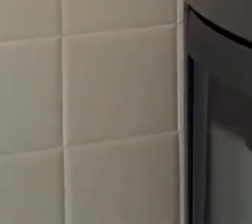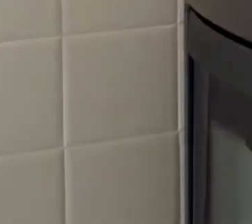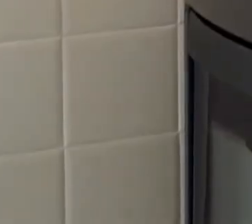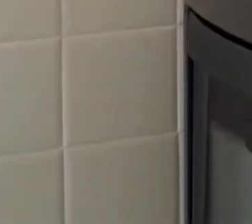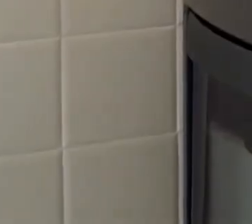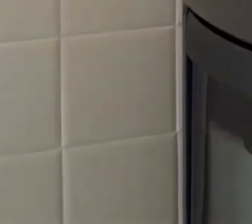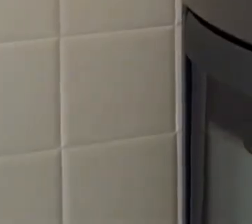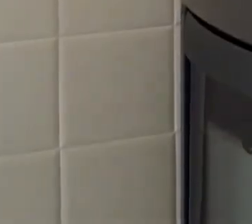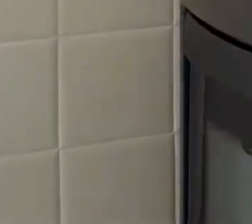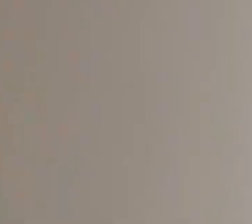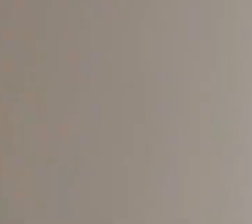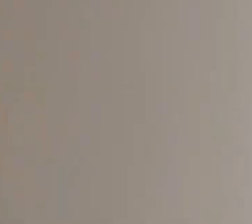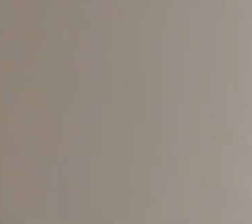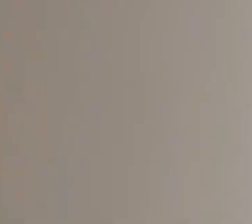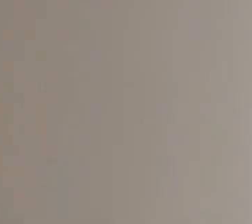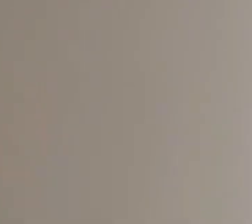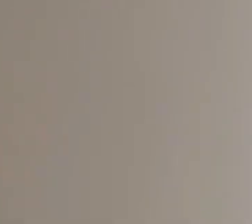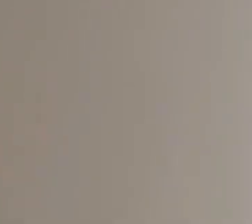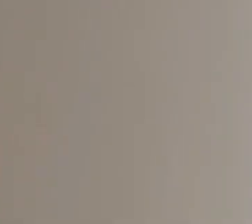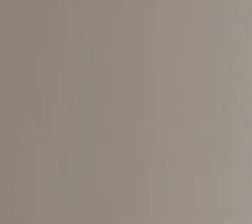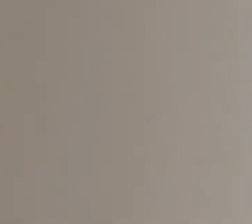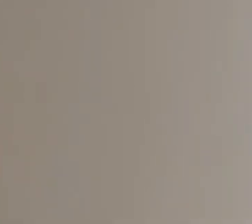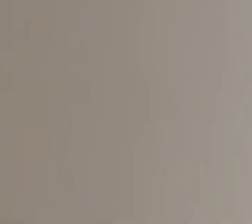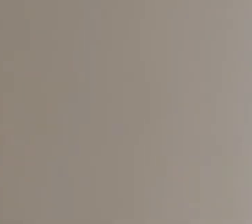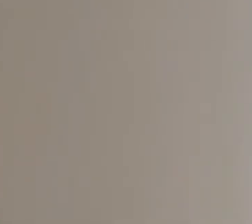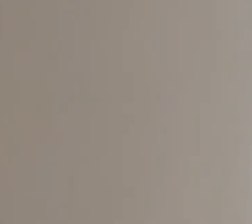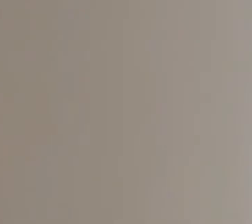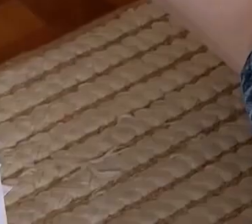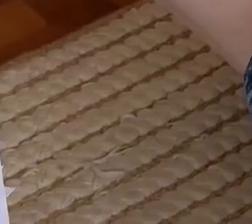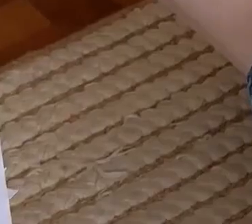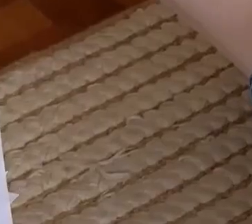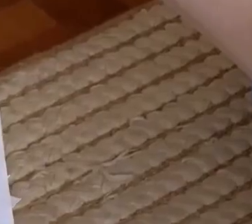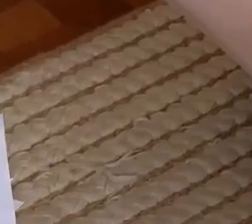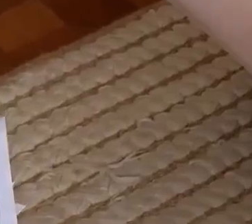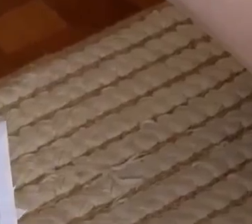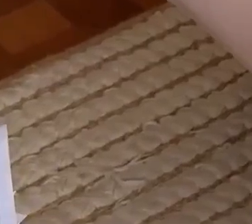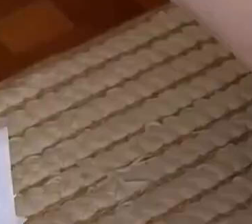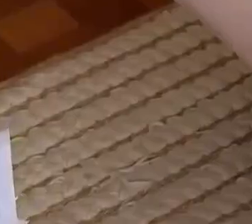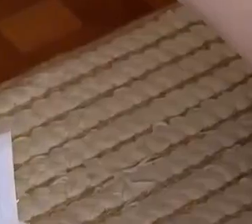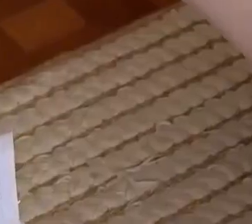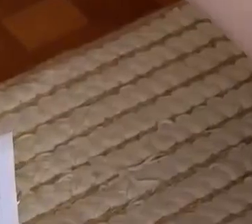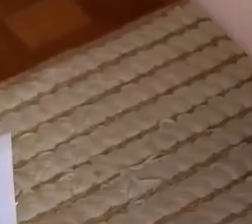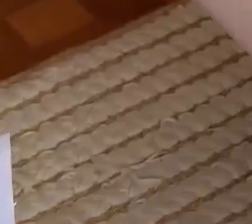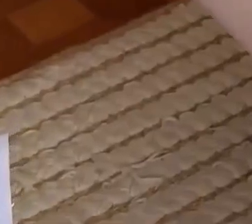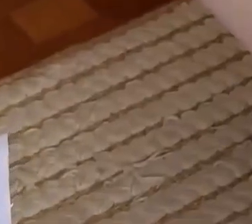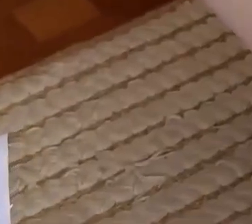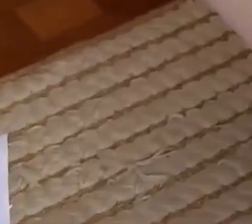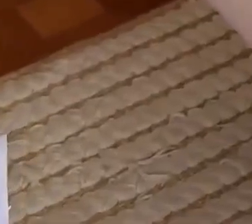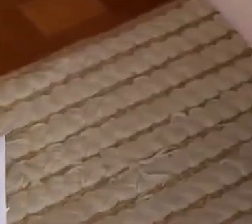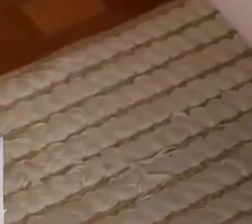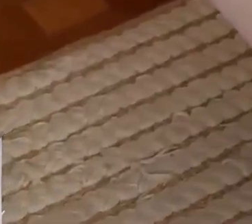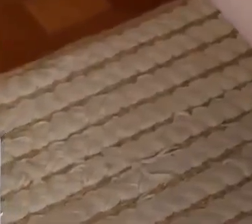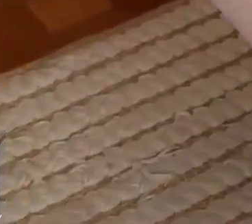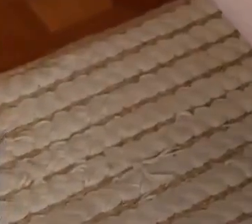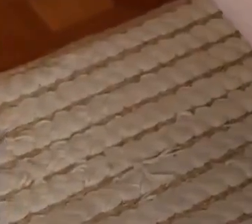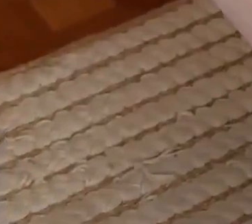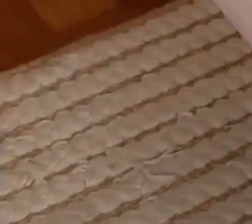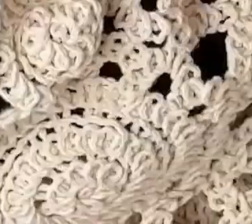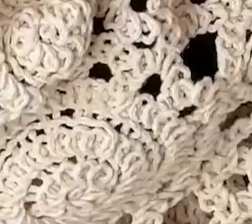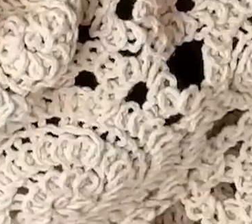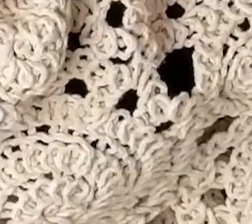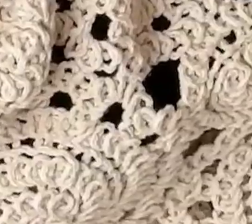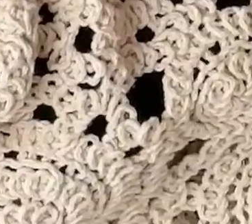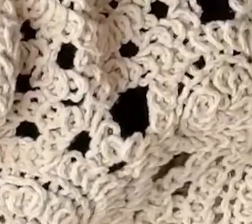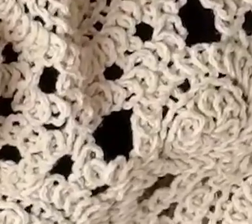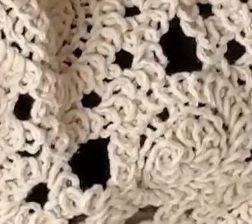mesmo, isenção total para essa faixa salarial. E quem ganha até R$7.350 vai ter desconto no imposto.